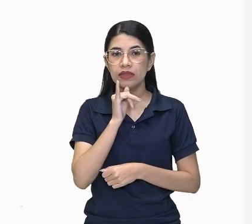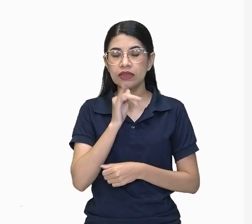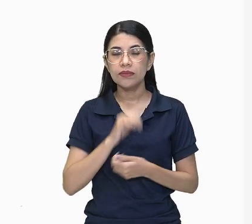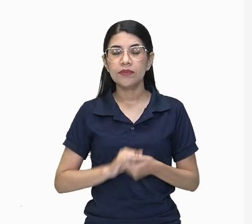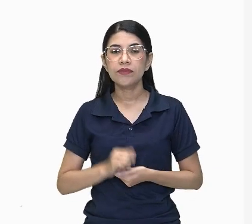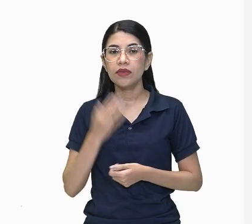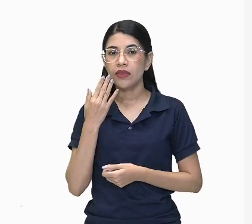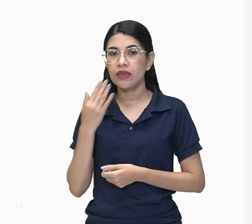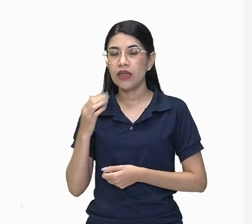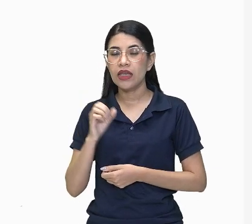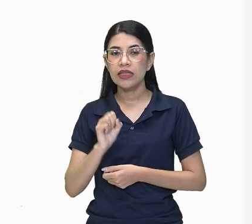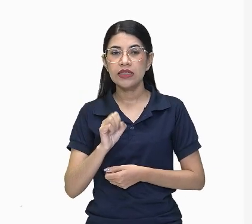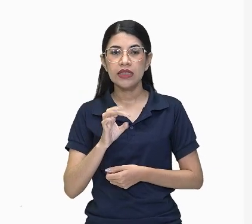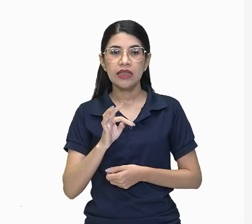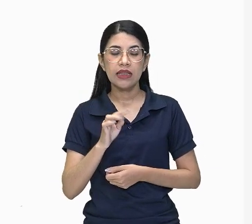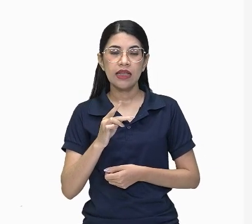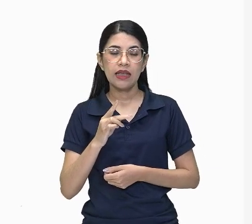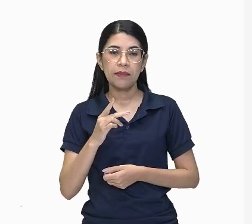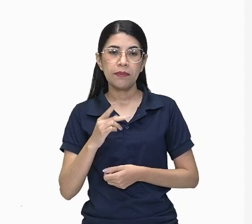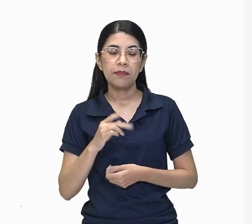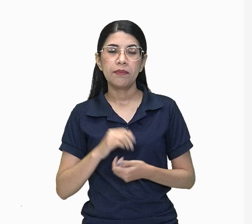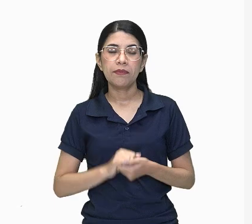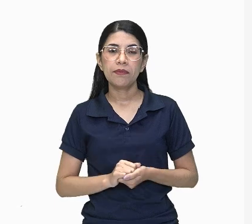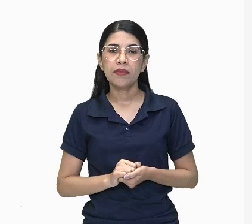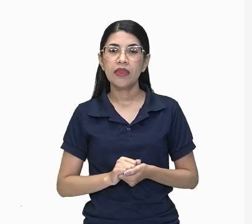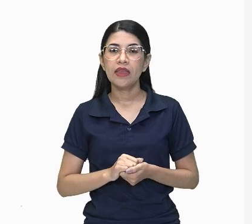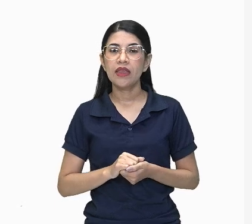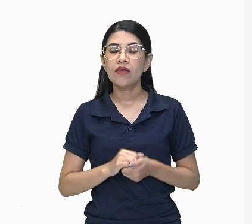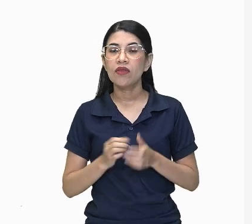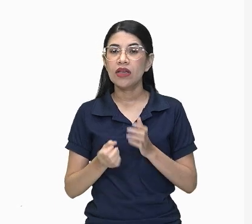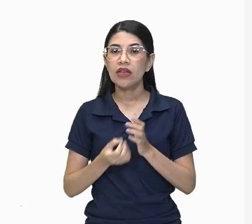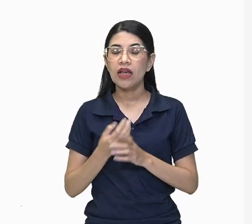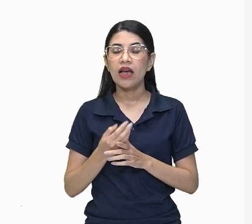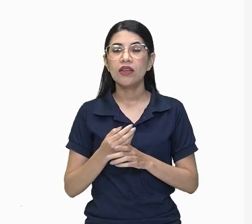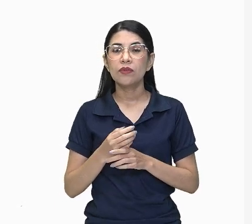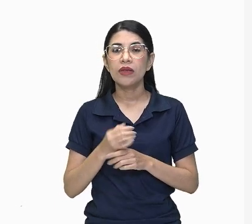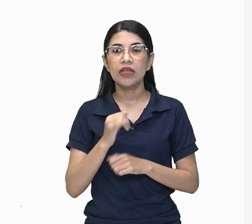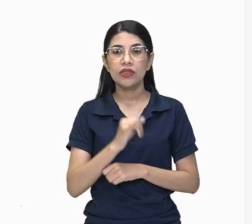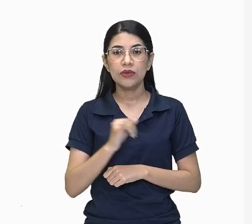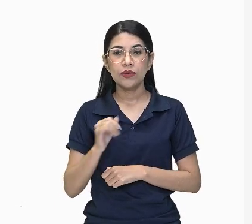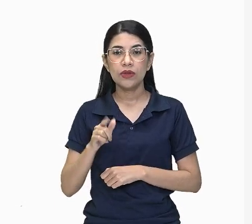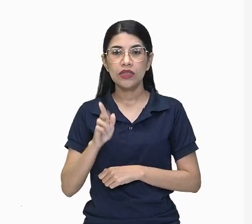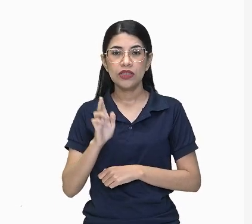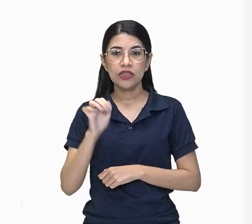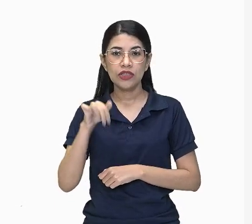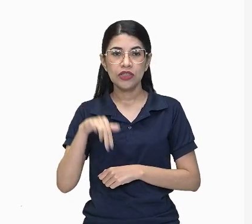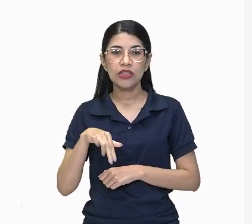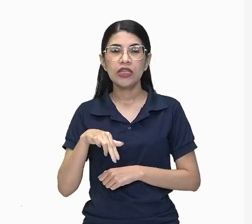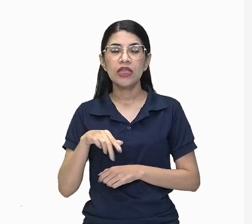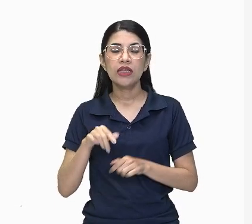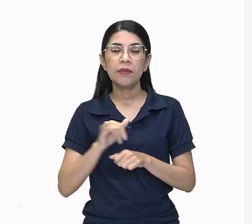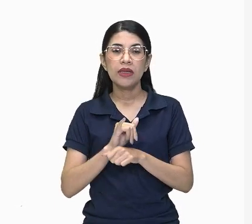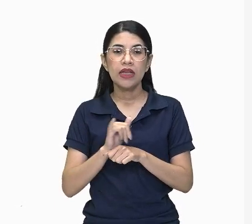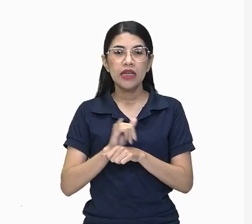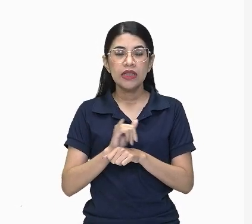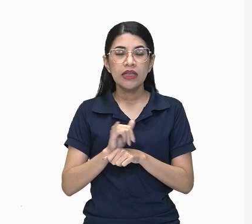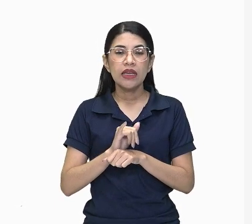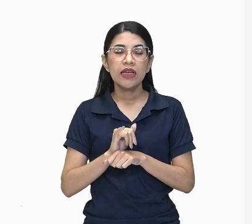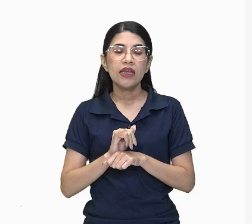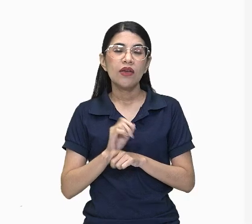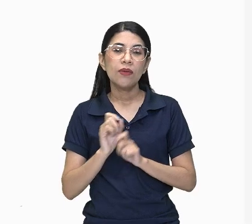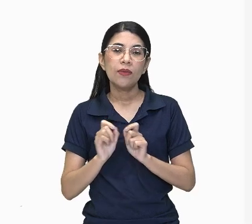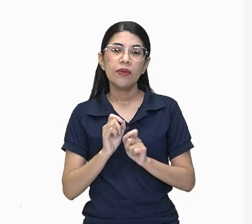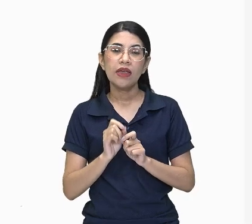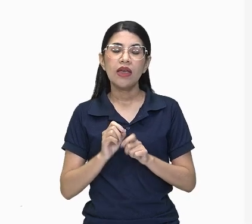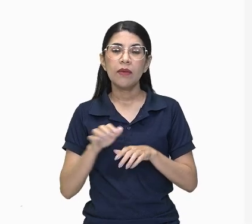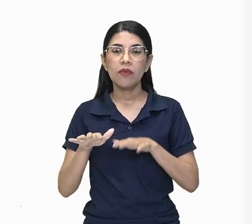começando então pelo Step Training, que foi idealizado pela instrutora Jean Miller, e esse método consiste na realização de